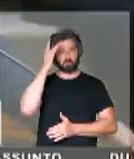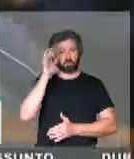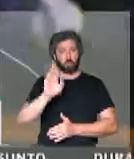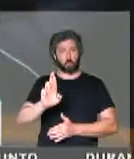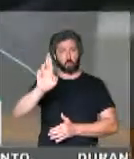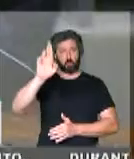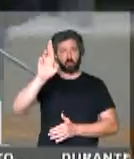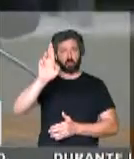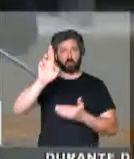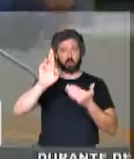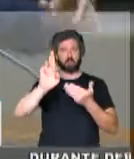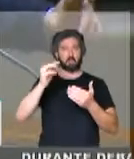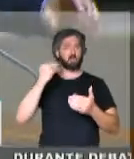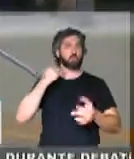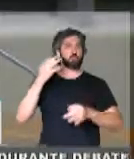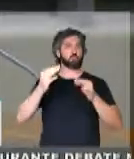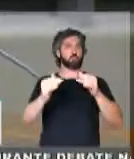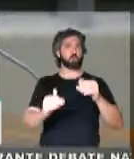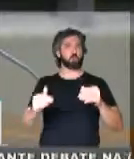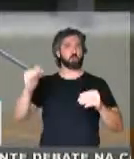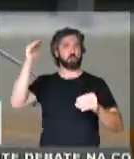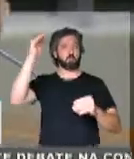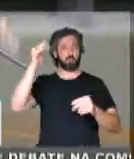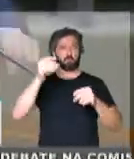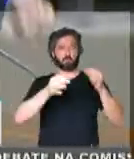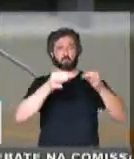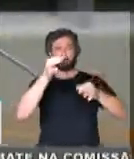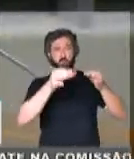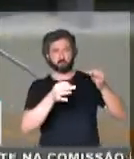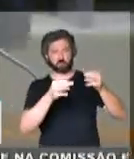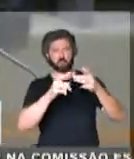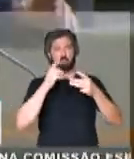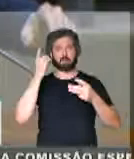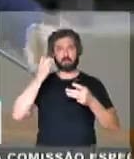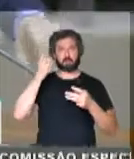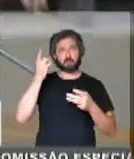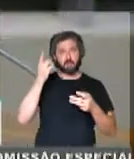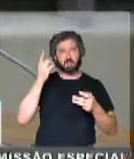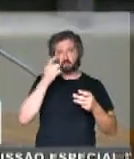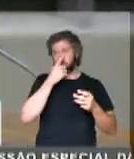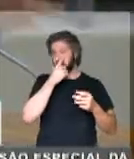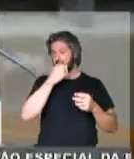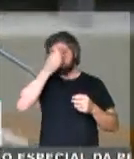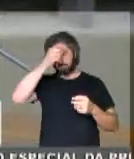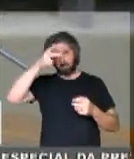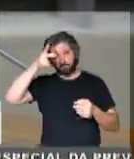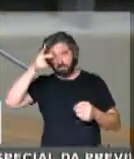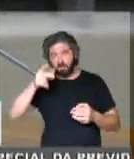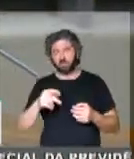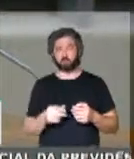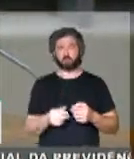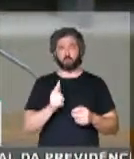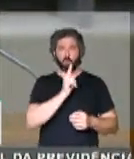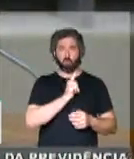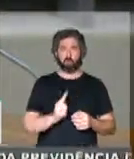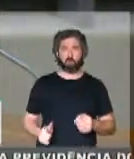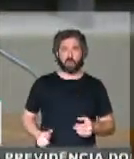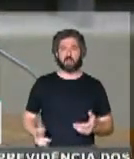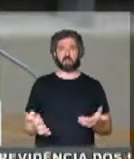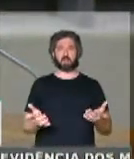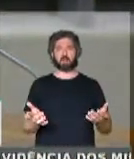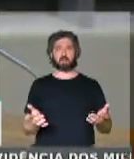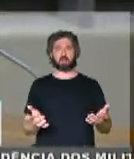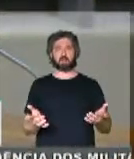autoridades, desembargadores, juízes, deputados, prefeitos,